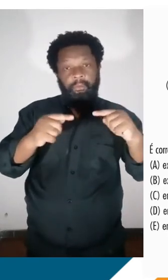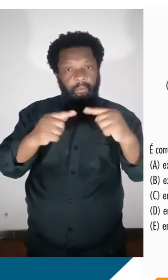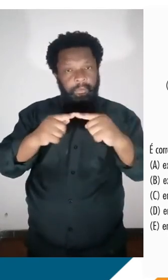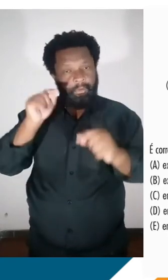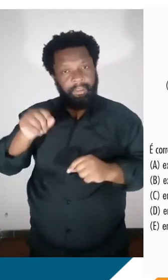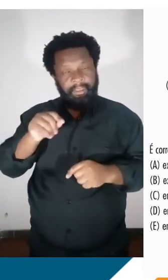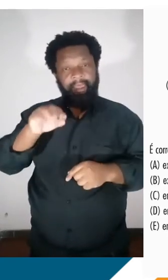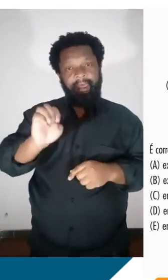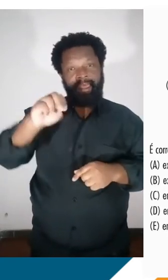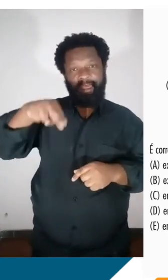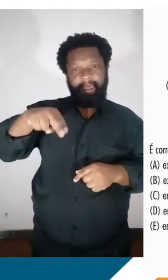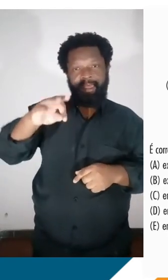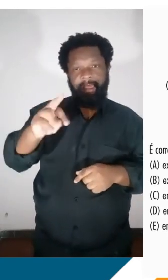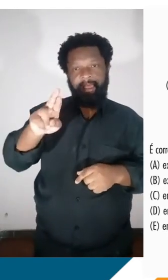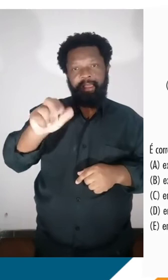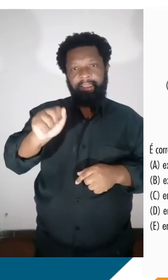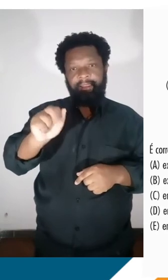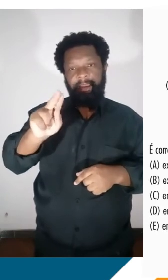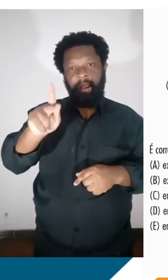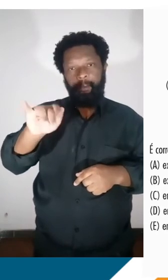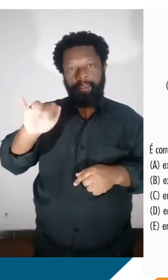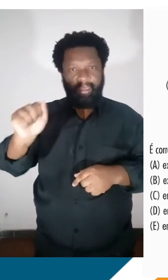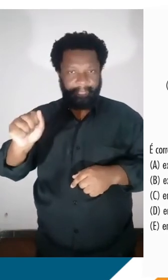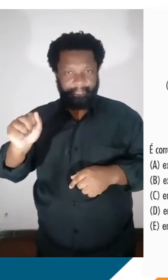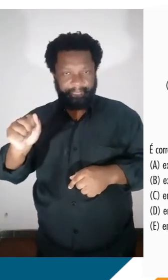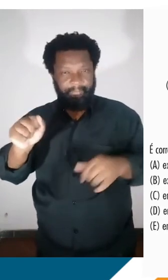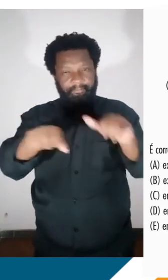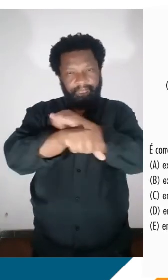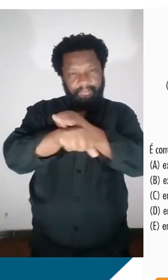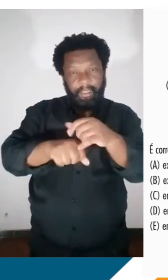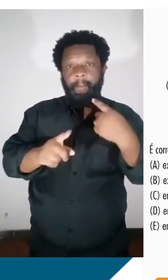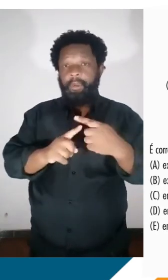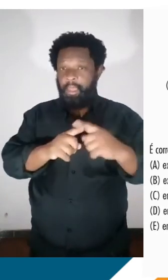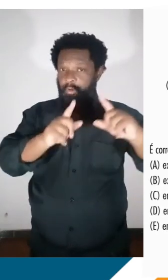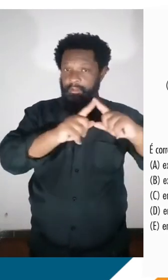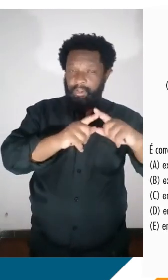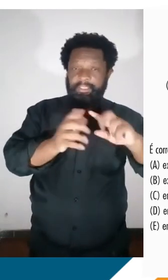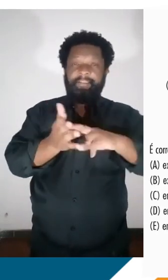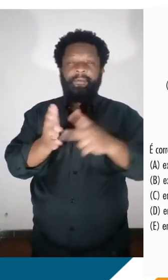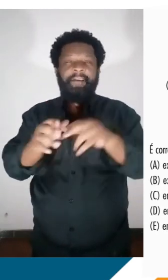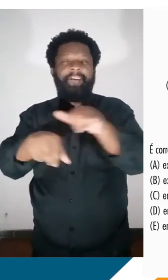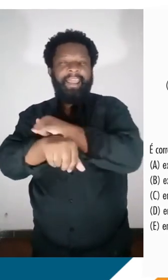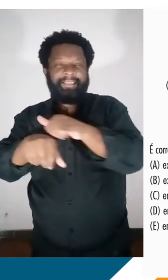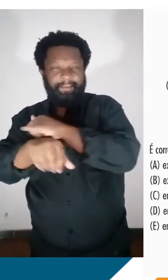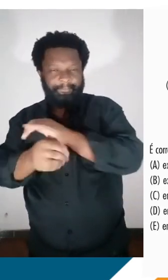entalpia, né? Por variação de entalpia. Tudo bem? Aqui o delta para simbolizar a variação, tá?